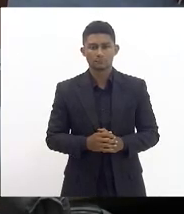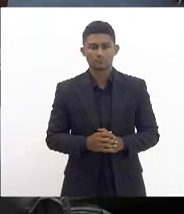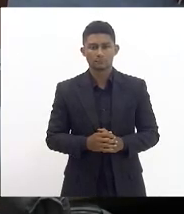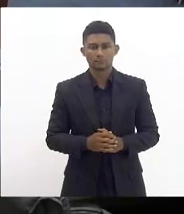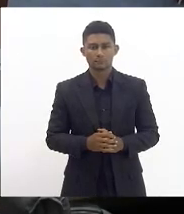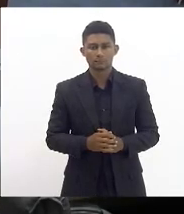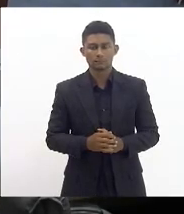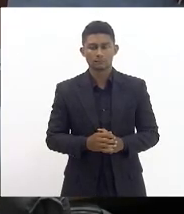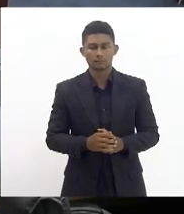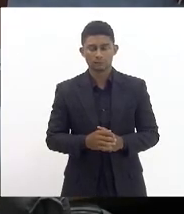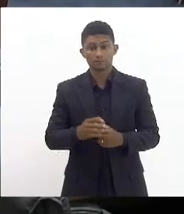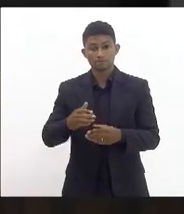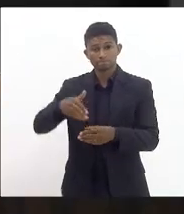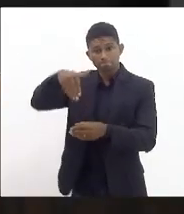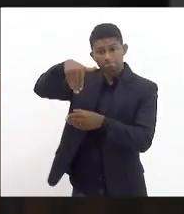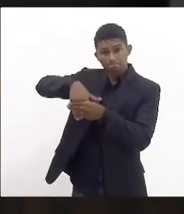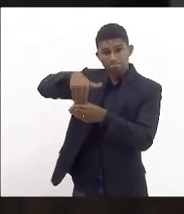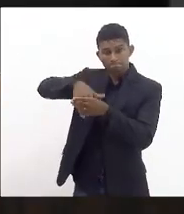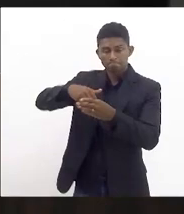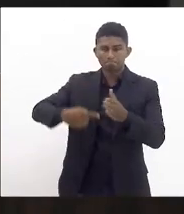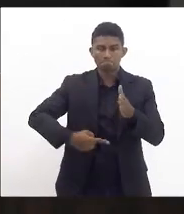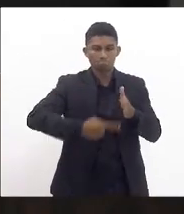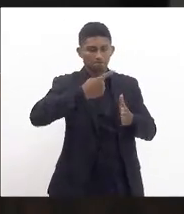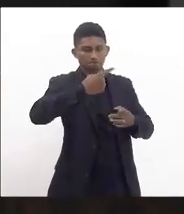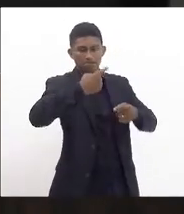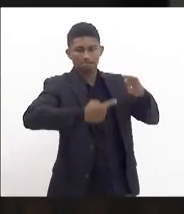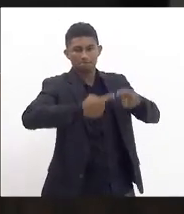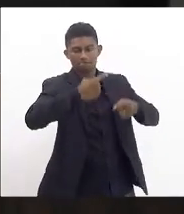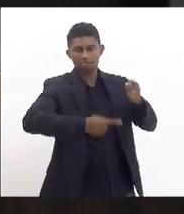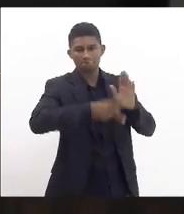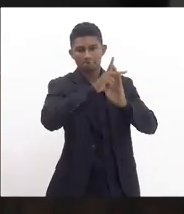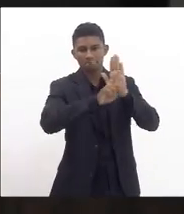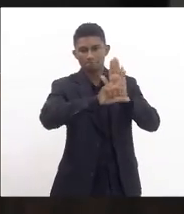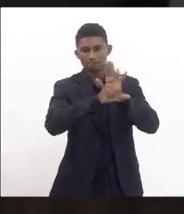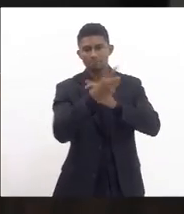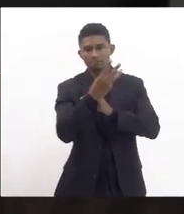Já. Em votação, em primeira discussão, projeto de lei